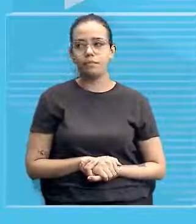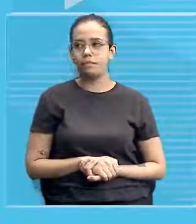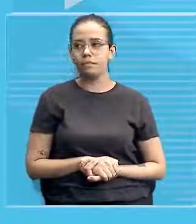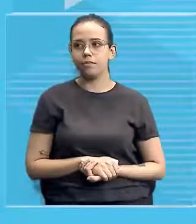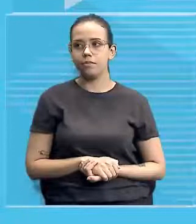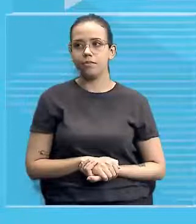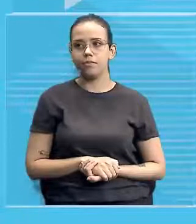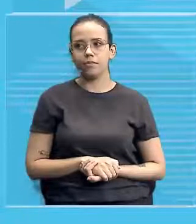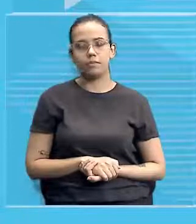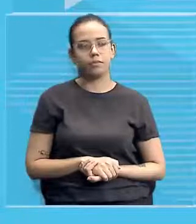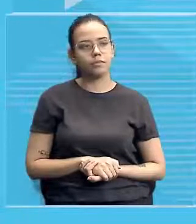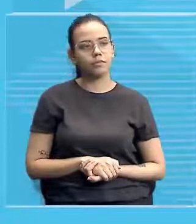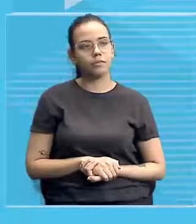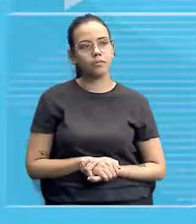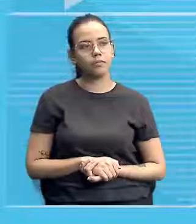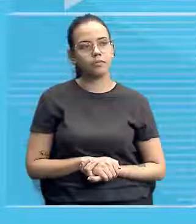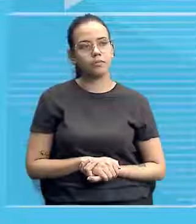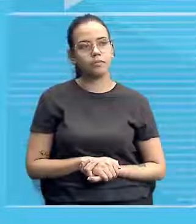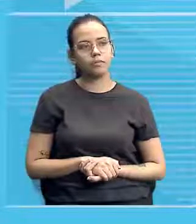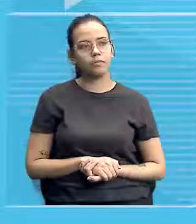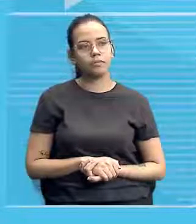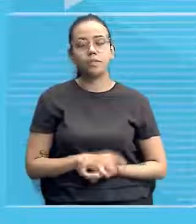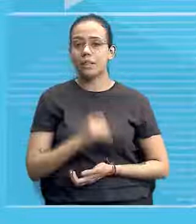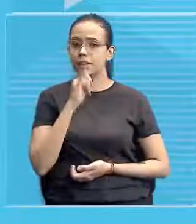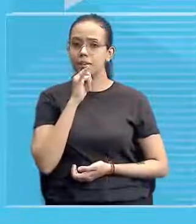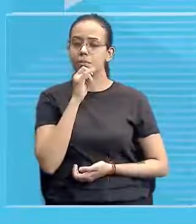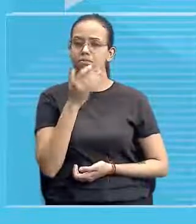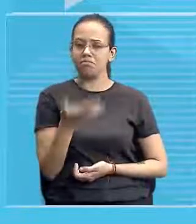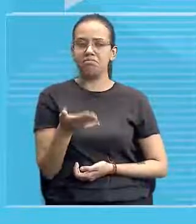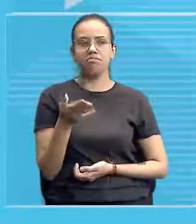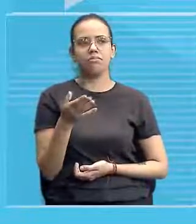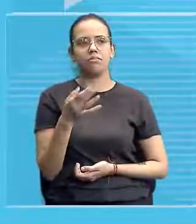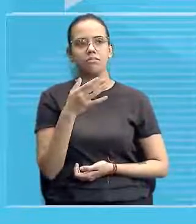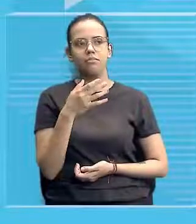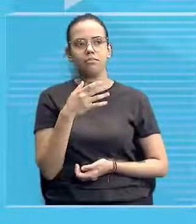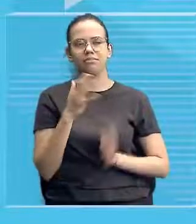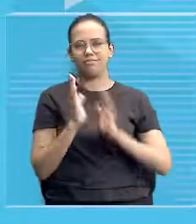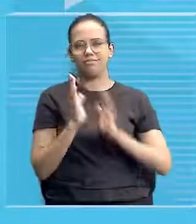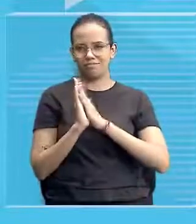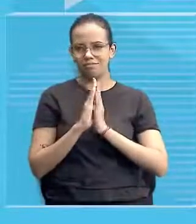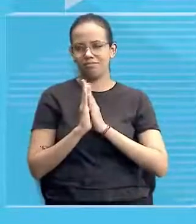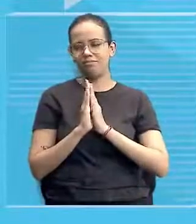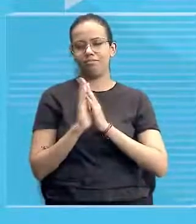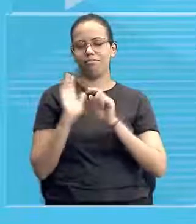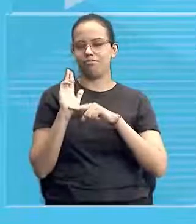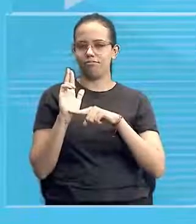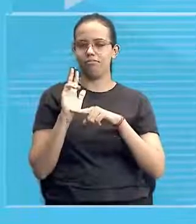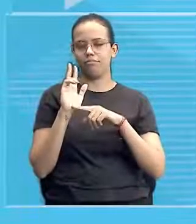Você tem dois aspectos. A natureza